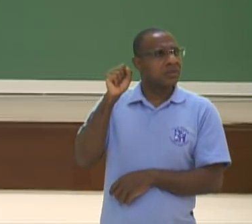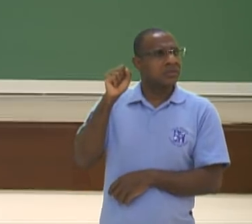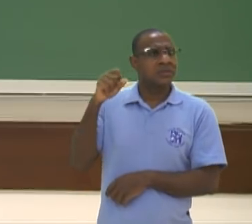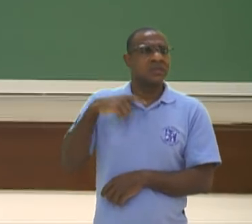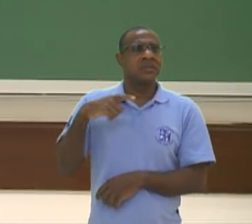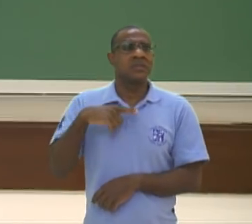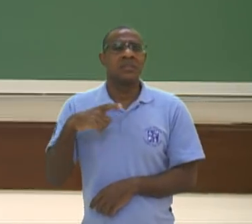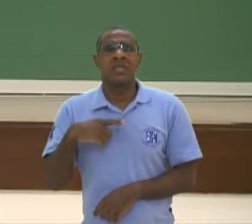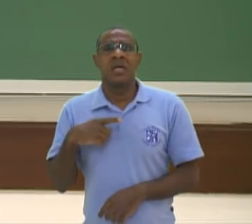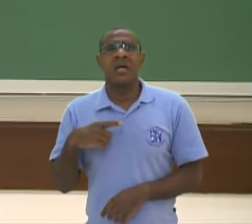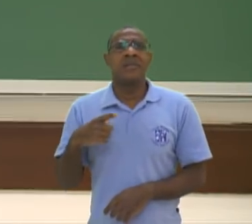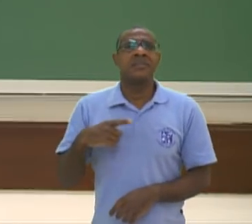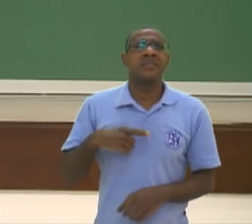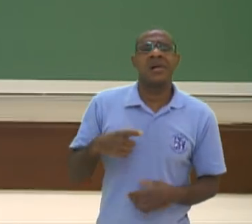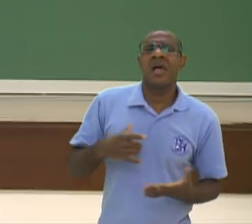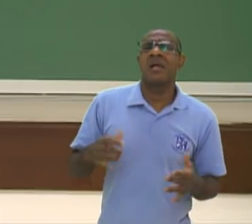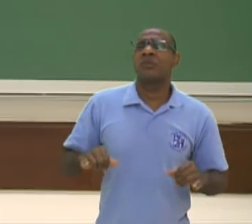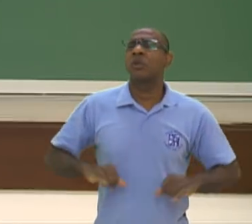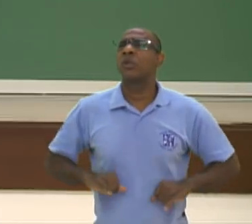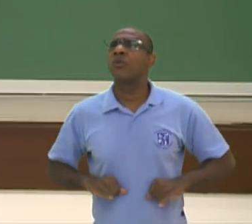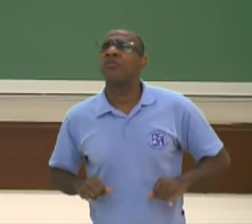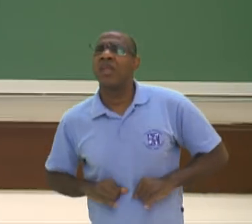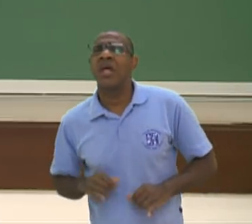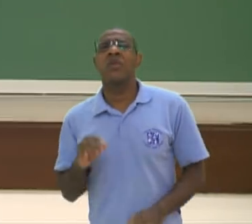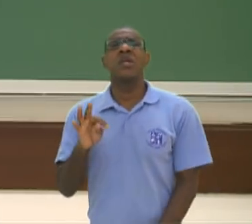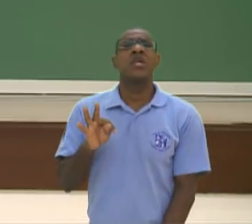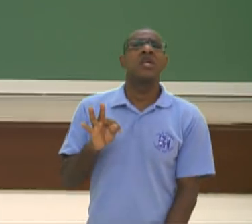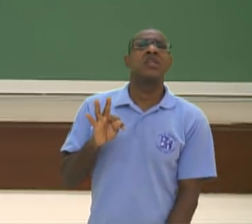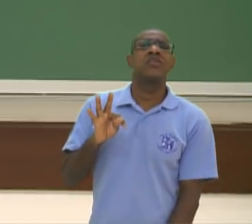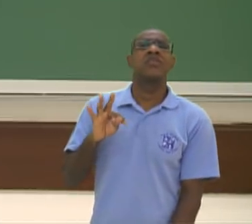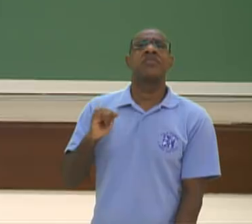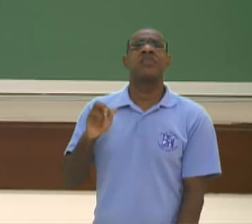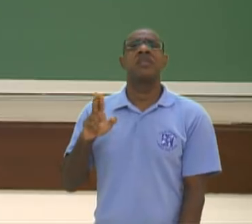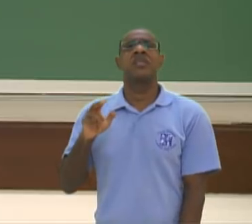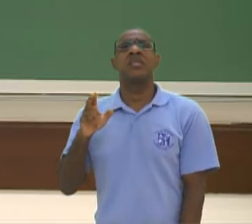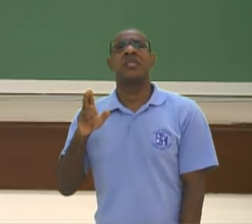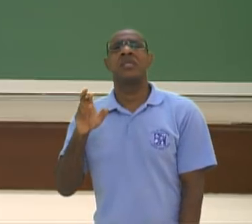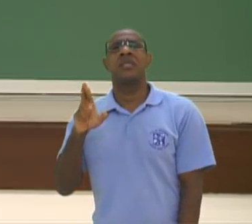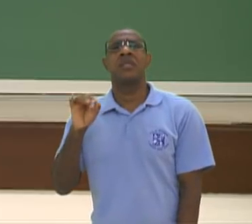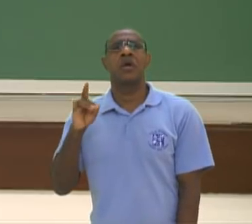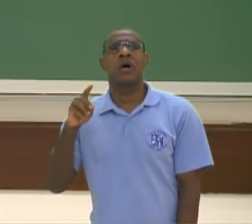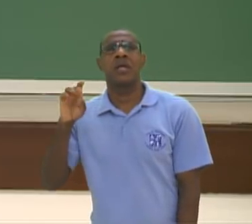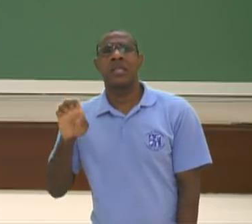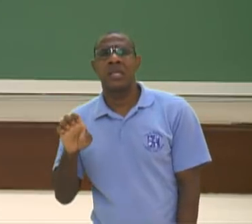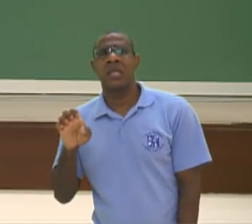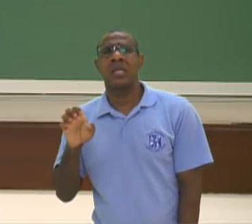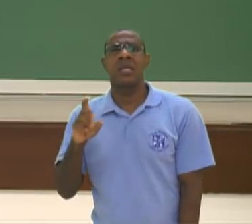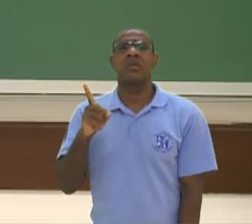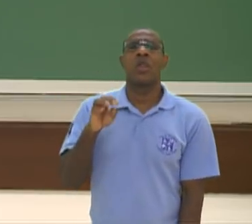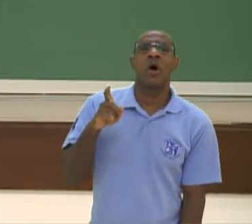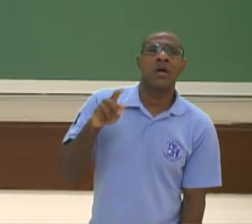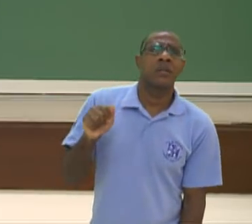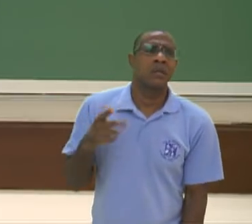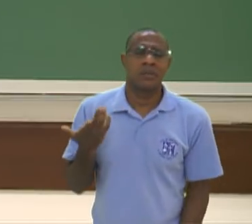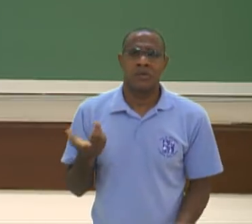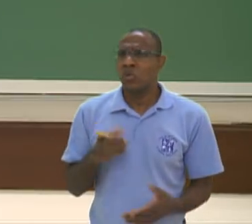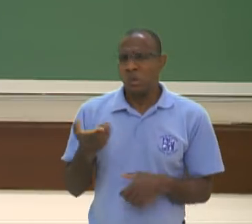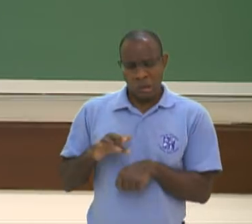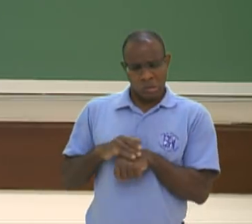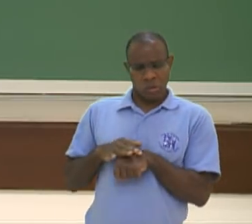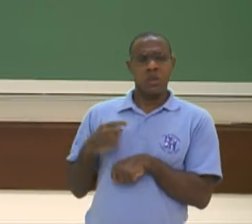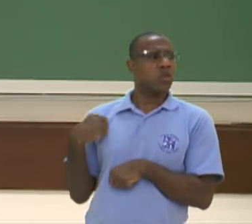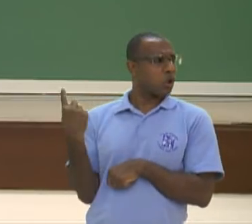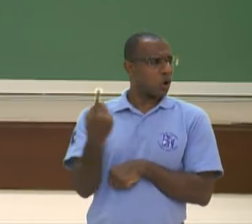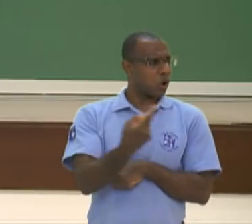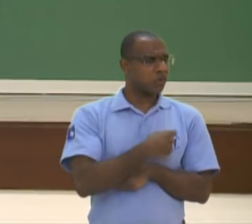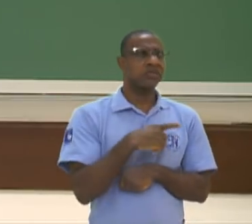com tireoide, eu estou com tireoide, chorando. Todos nós estamos com tireoide, tá? A tireoide não é uma doença.